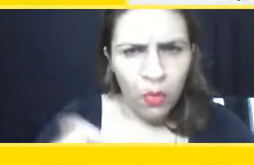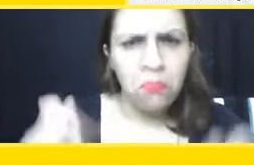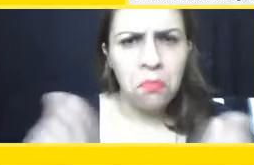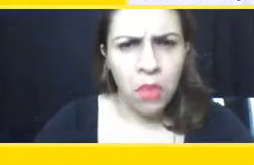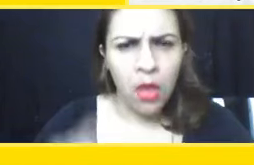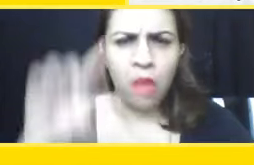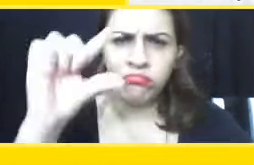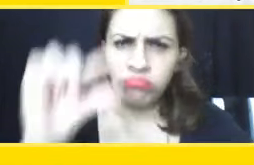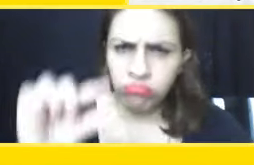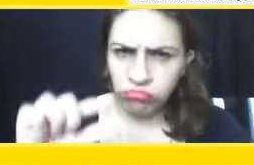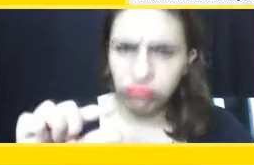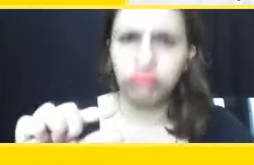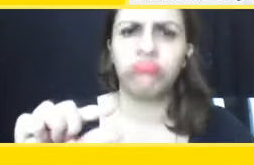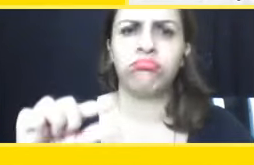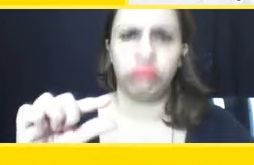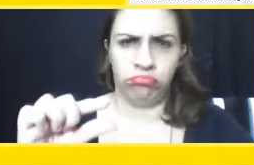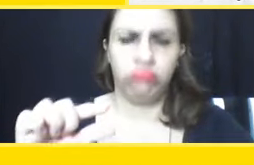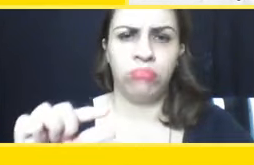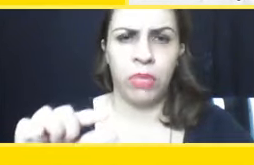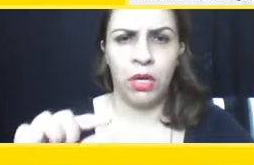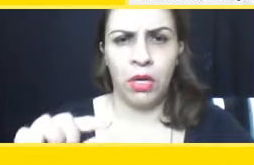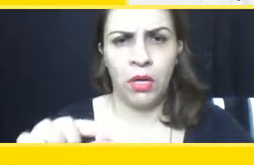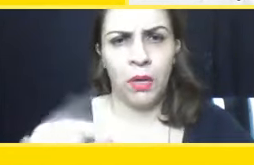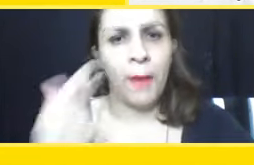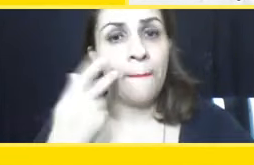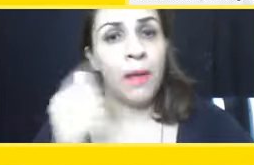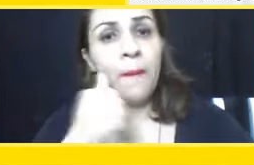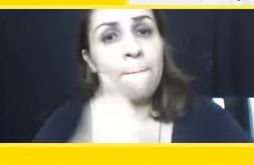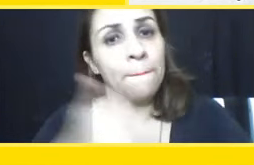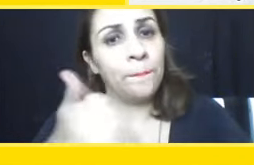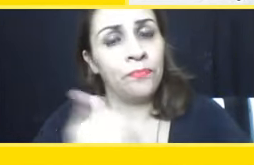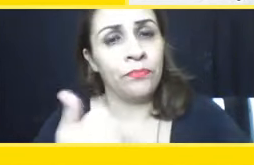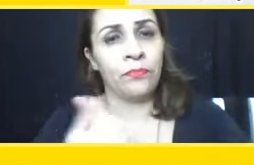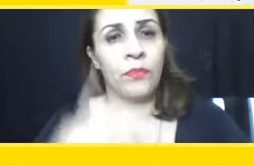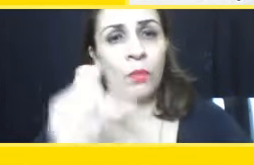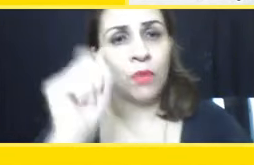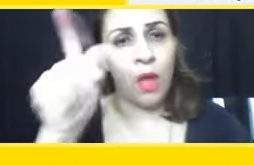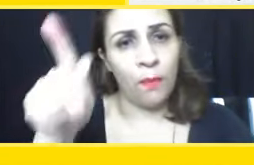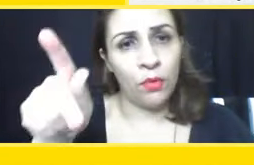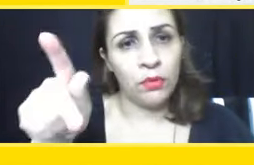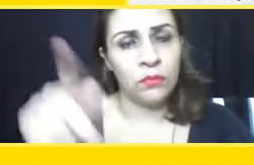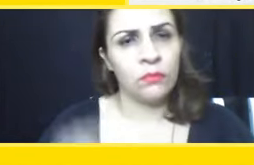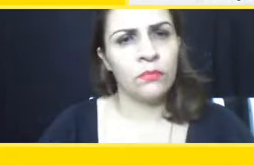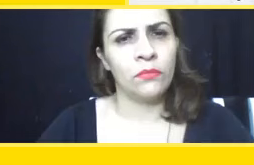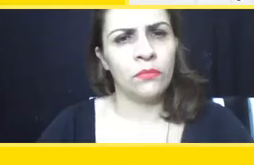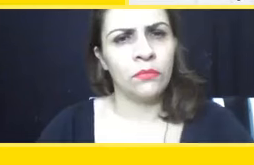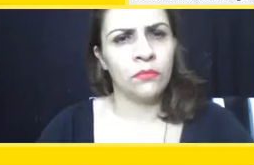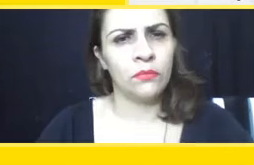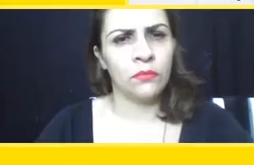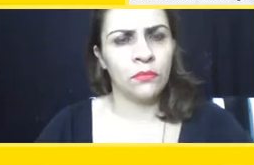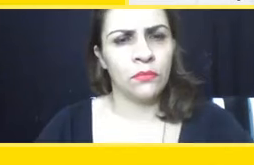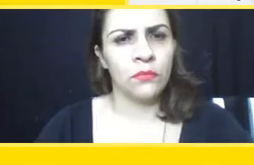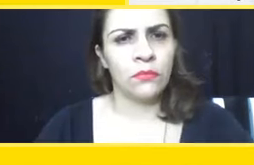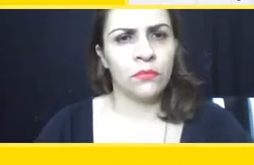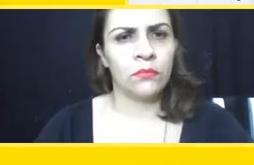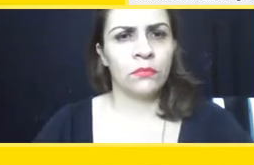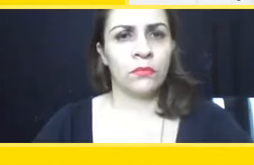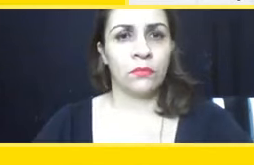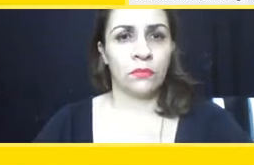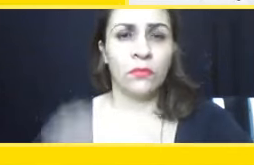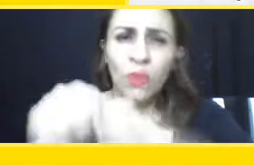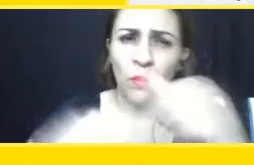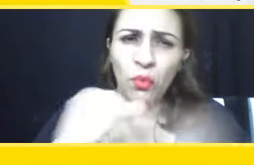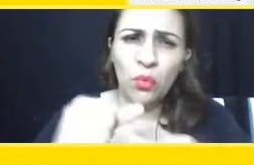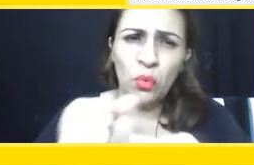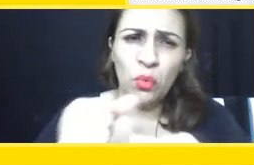a gente amenizou a reforma para os servidores inativos. Agora, mudou pensão por morte, que